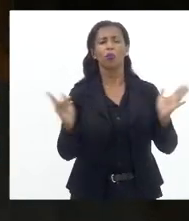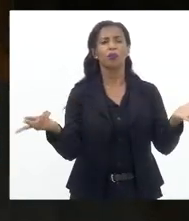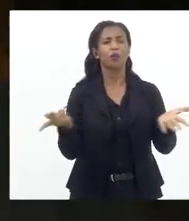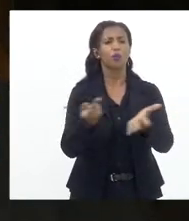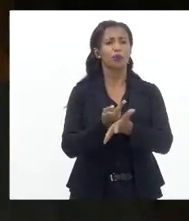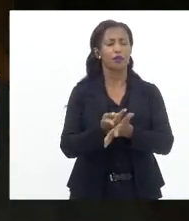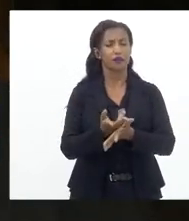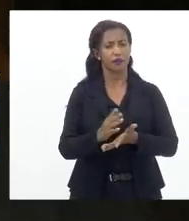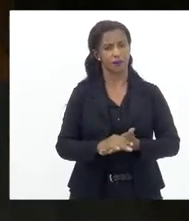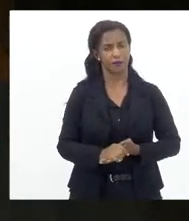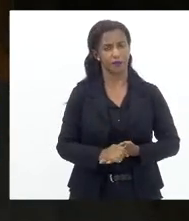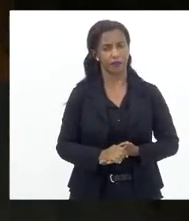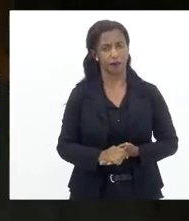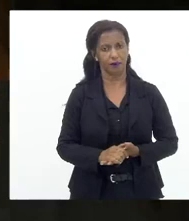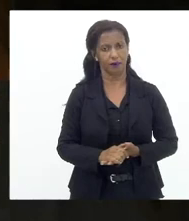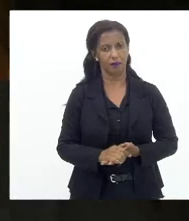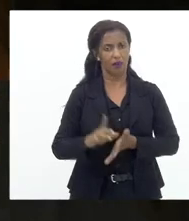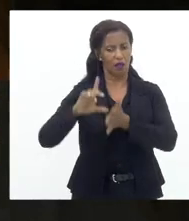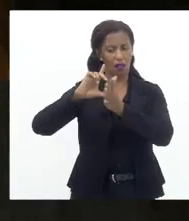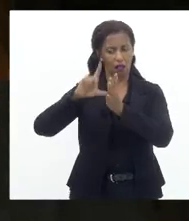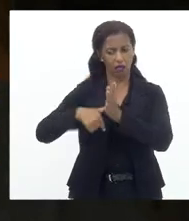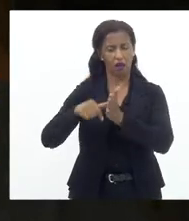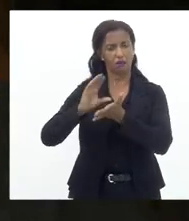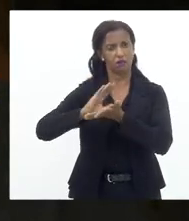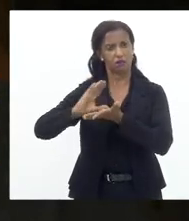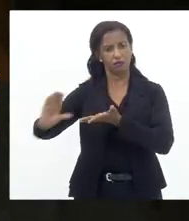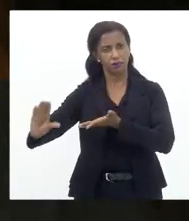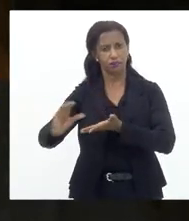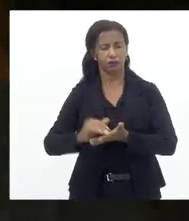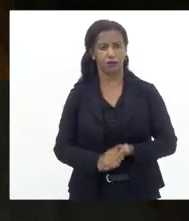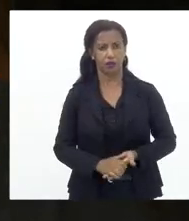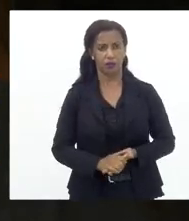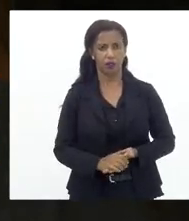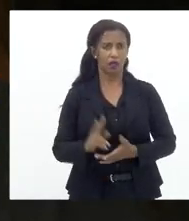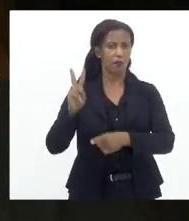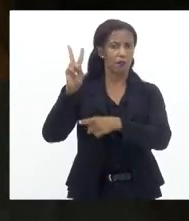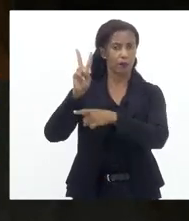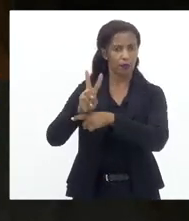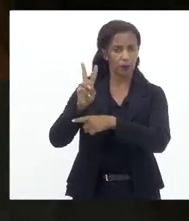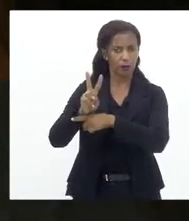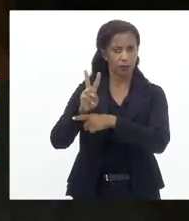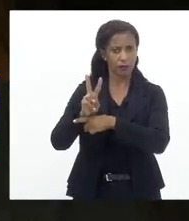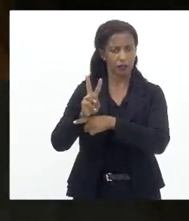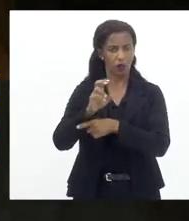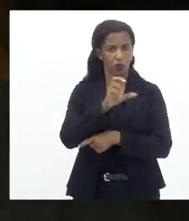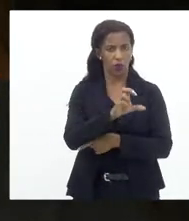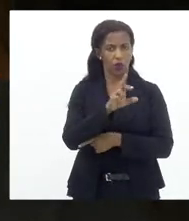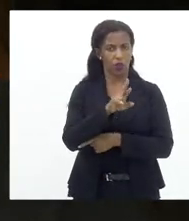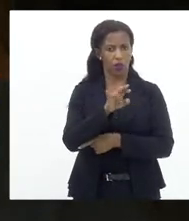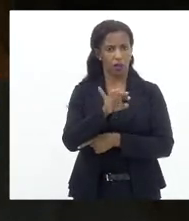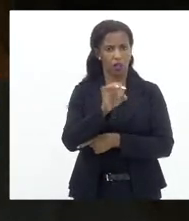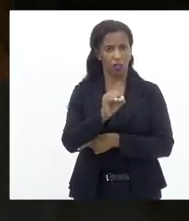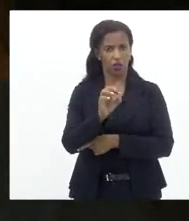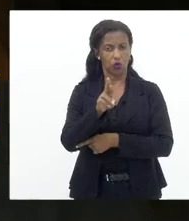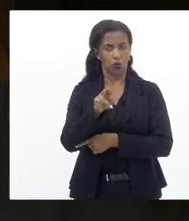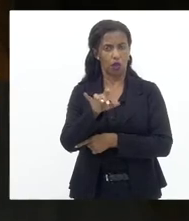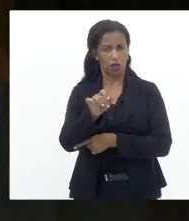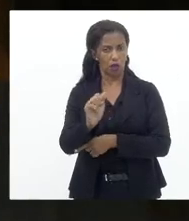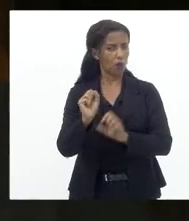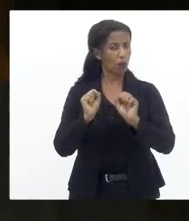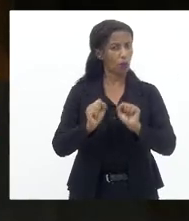senhora Presidente é atraso no repasse do Abrigo do Cristo Redentor e podendo